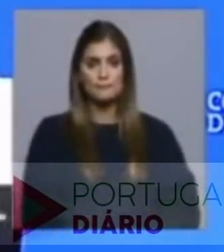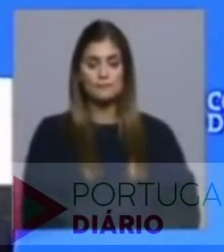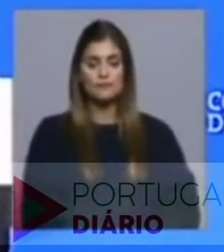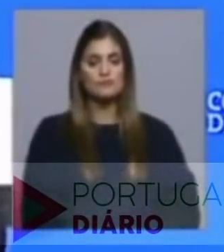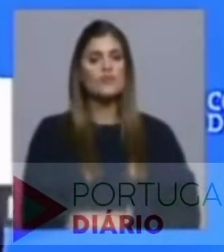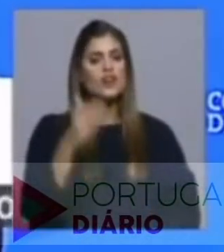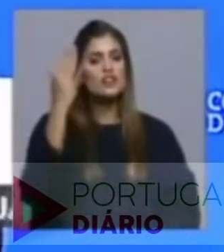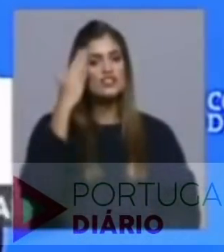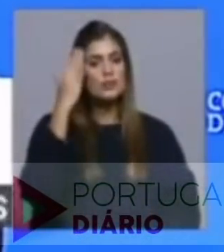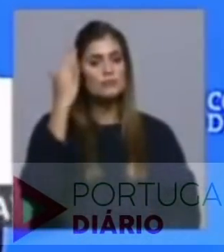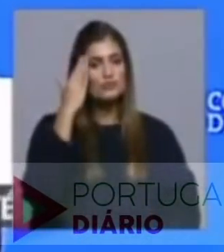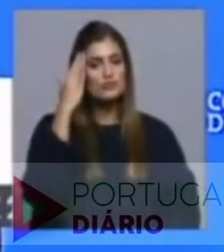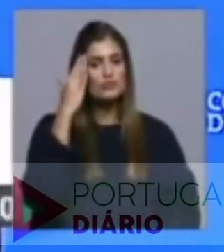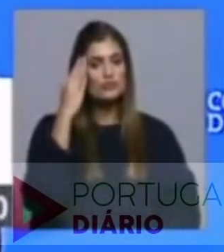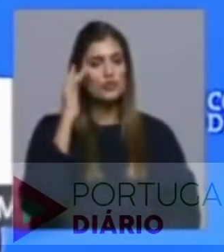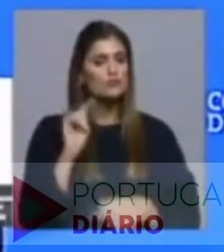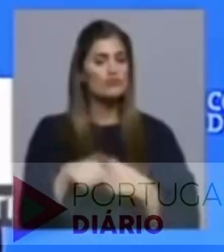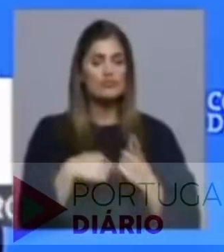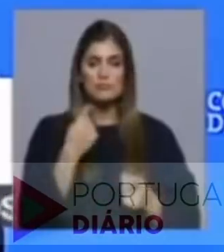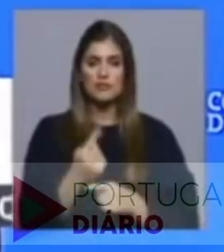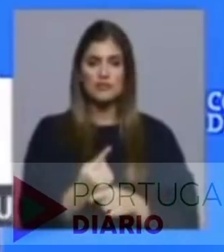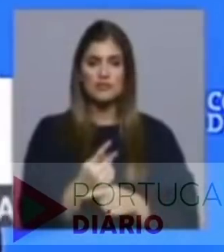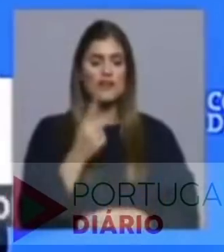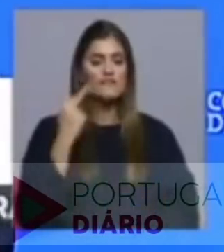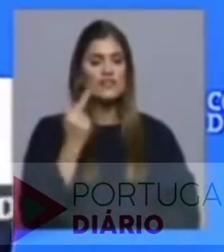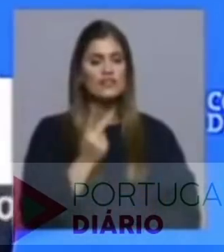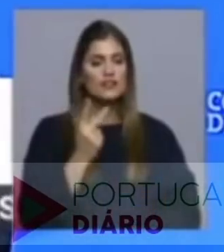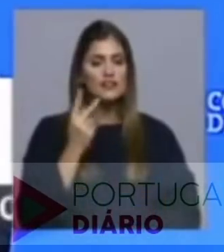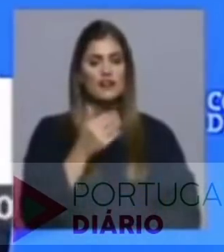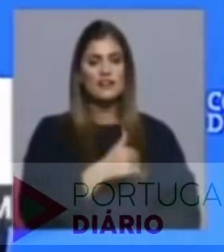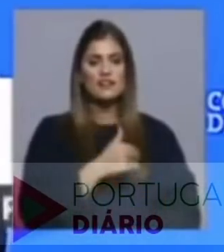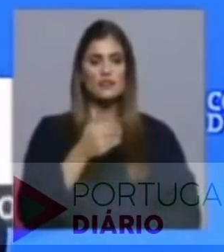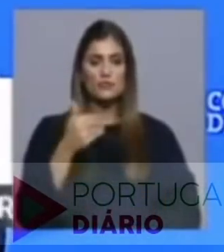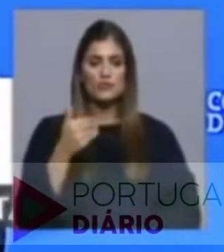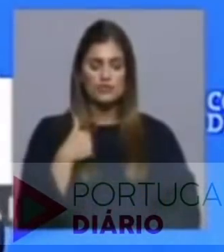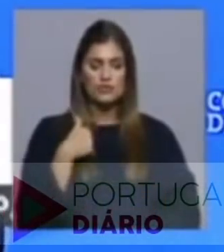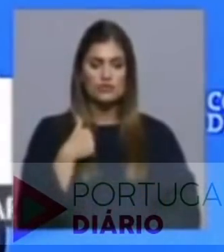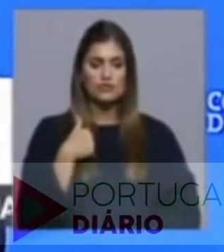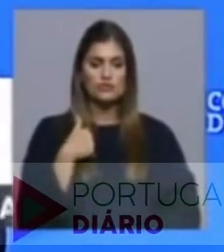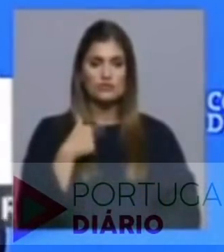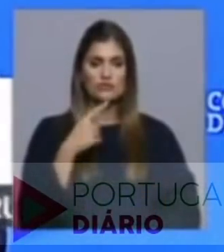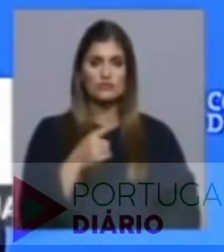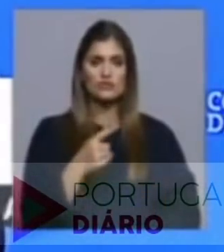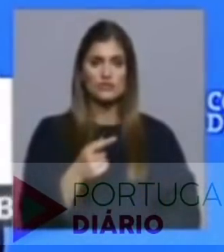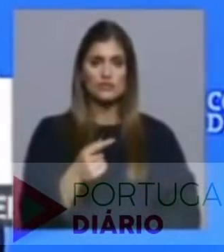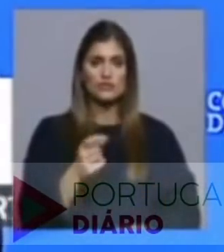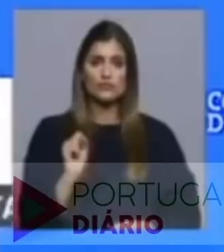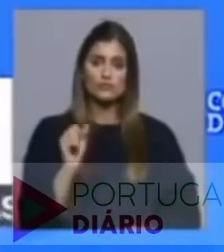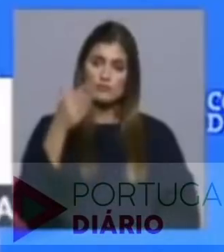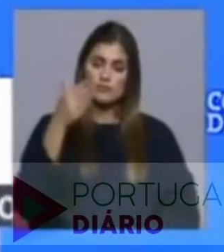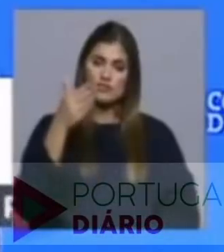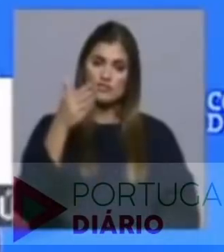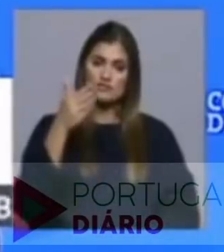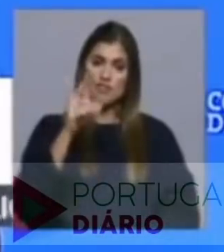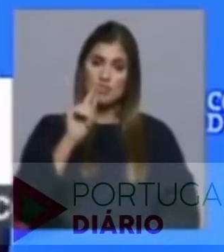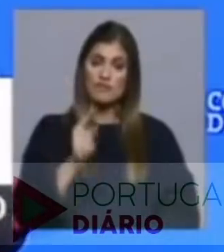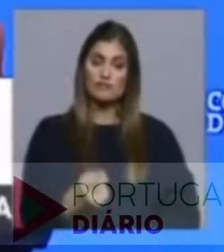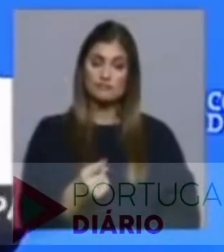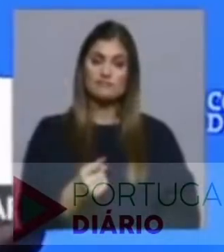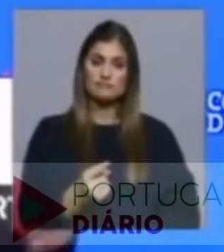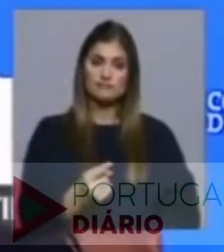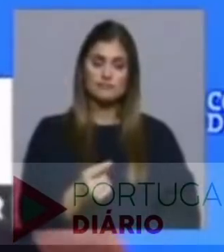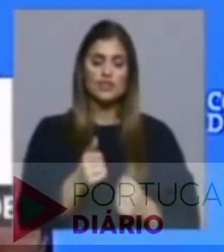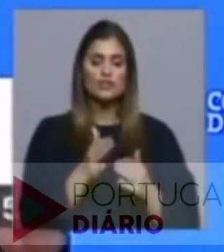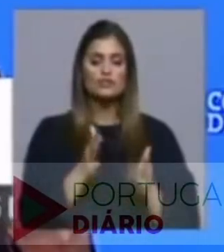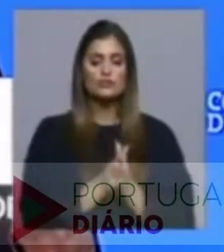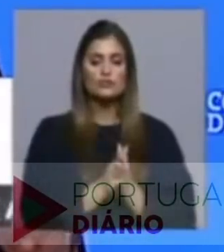Julgamos que, como sempre, a vida, a saúde, são os bens que temos que colocar em primeiro lugar e que